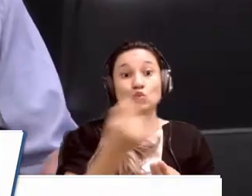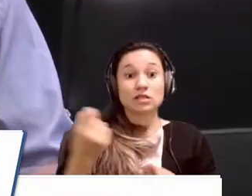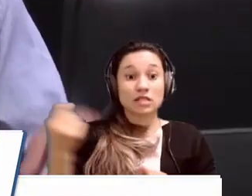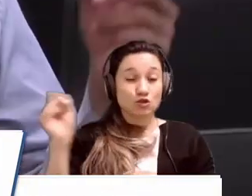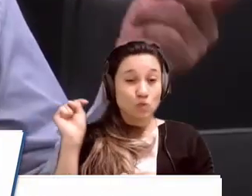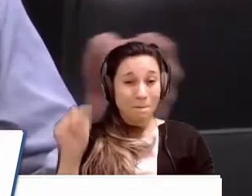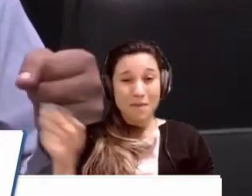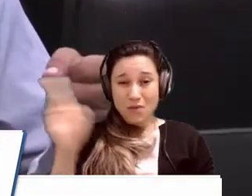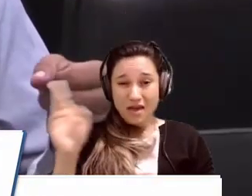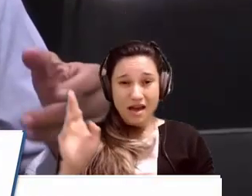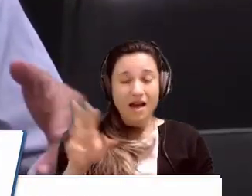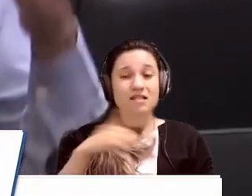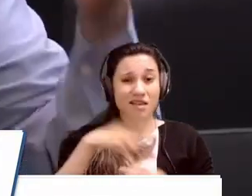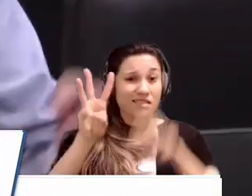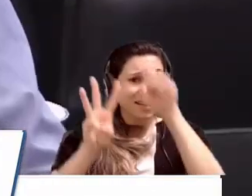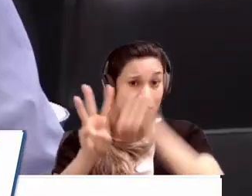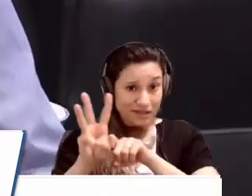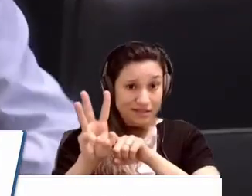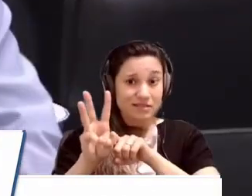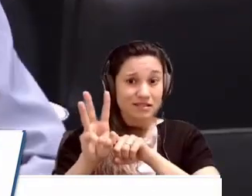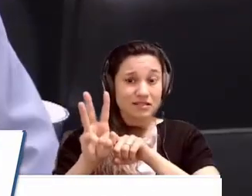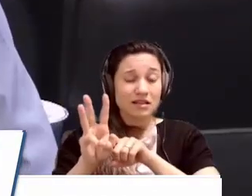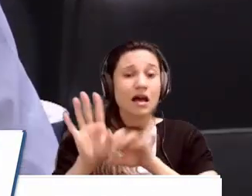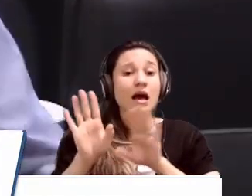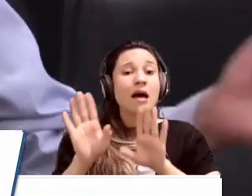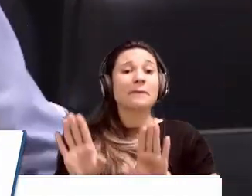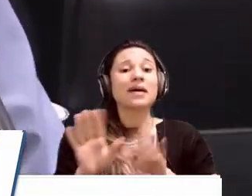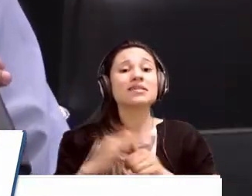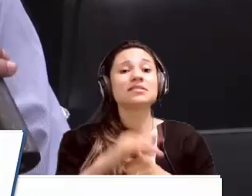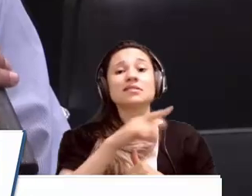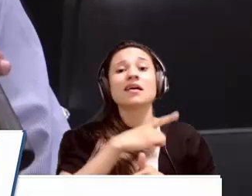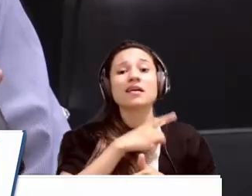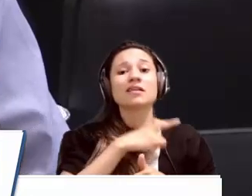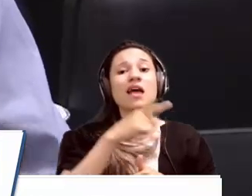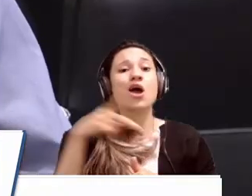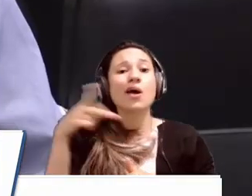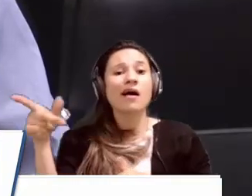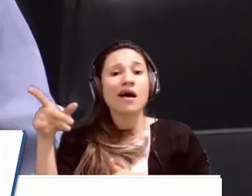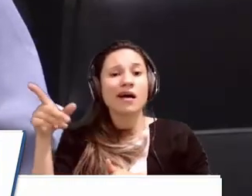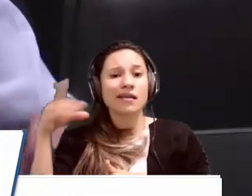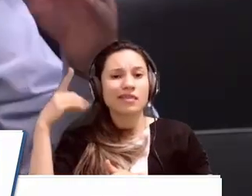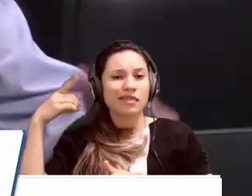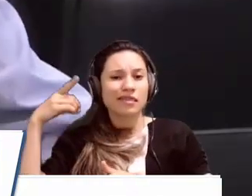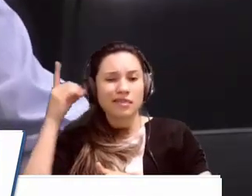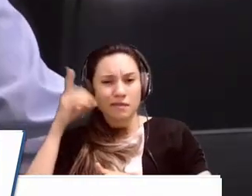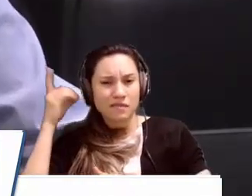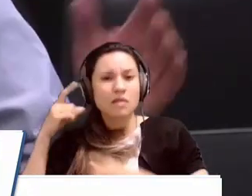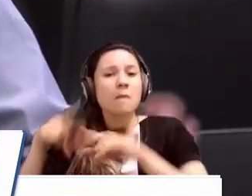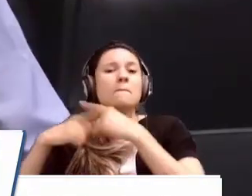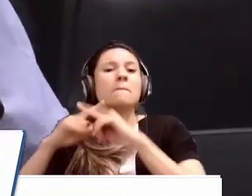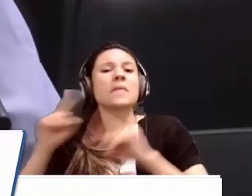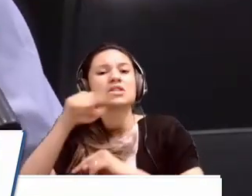já veio dinheiro. Né, por que que vem um deputado e a nossa que não pode ir para uma entidade? Aí eu